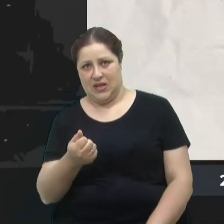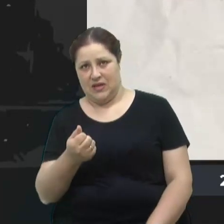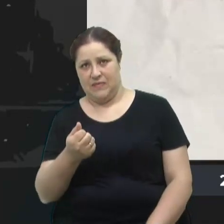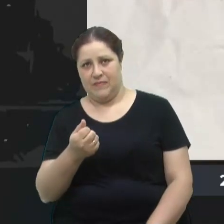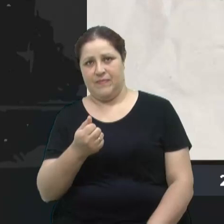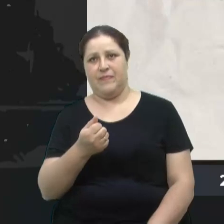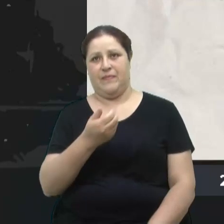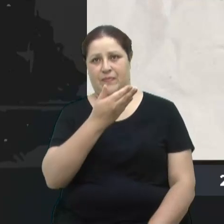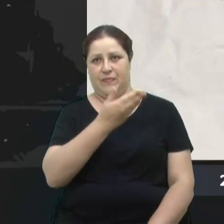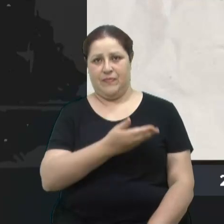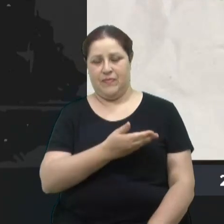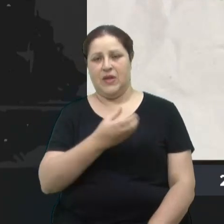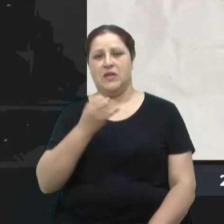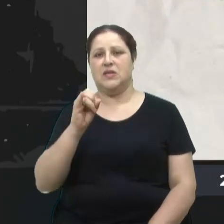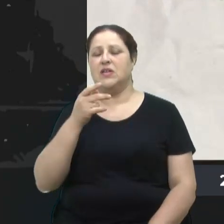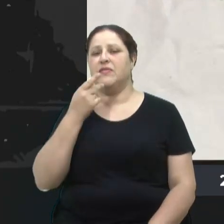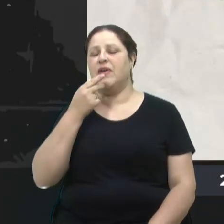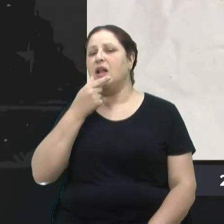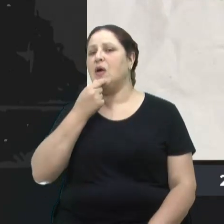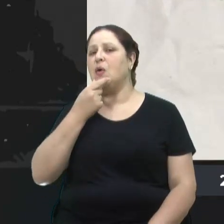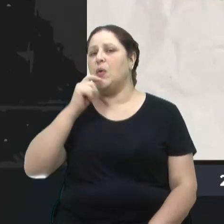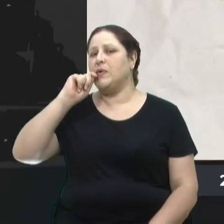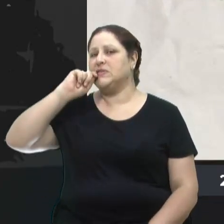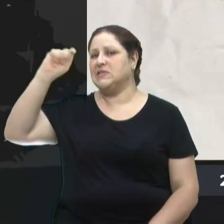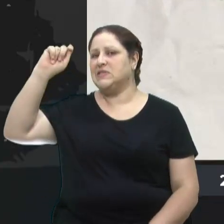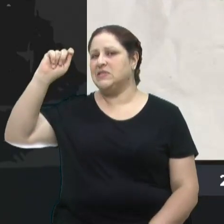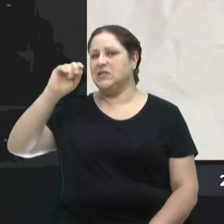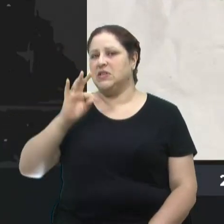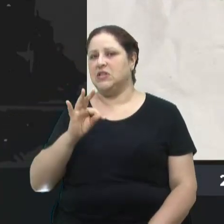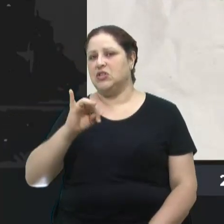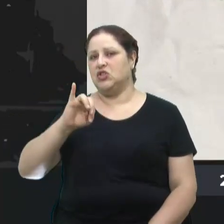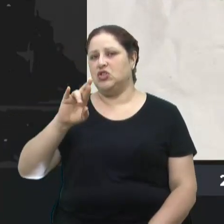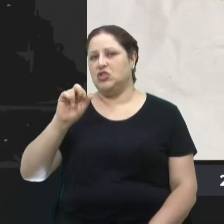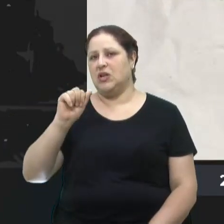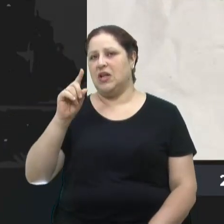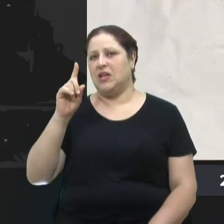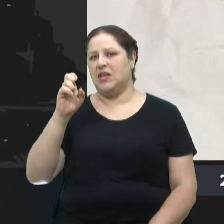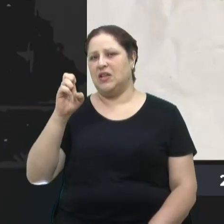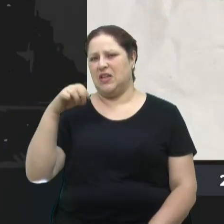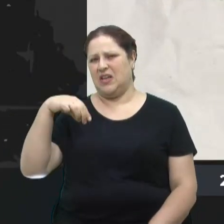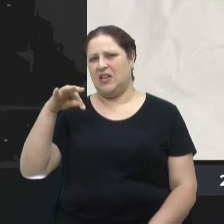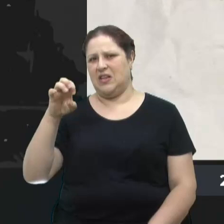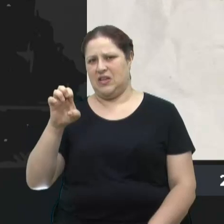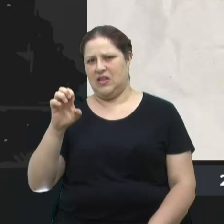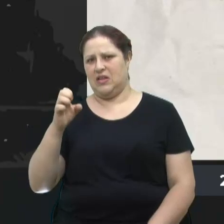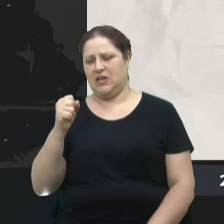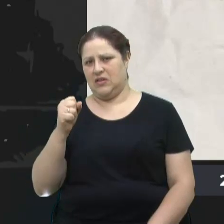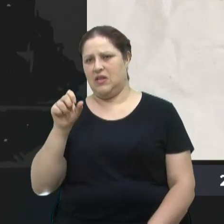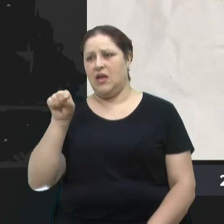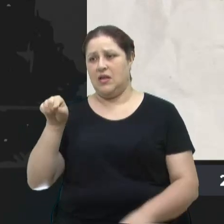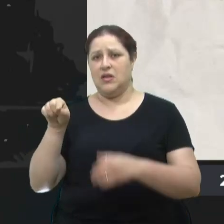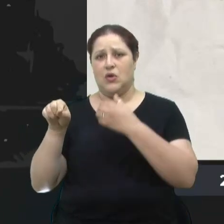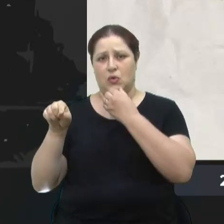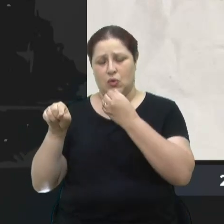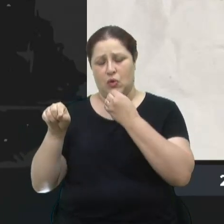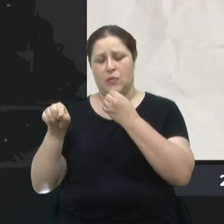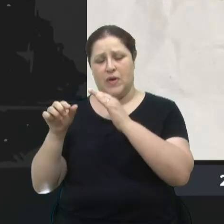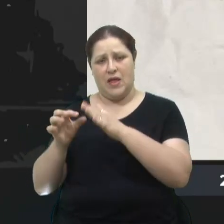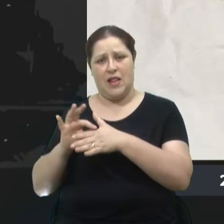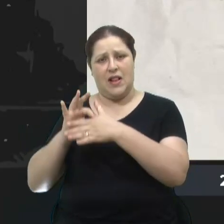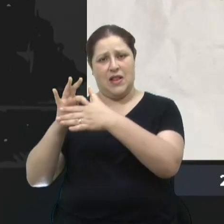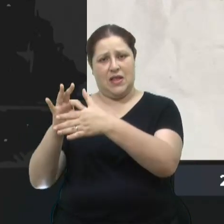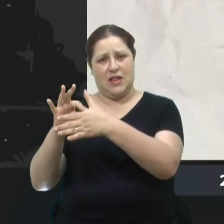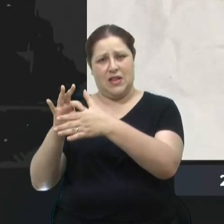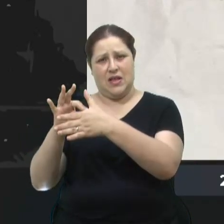é, né? O líder da Conjuração Mineira de 1789. Mas a